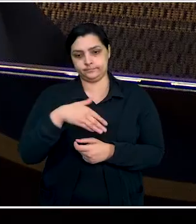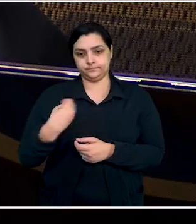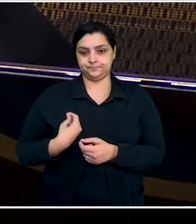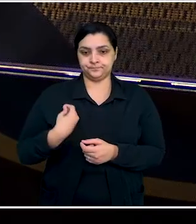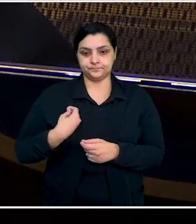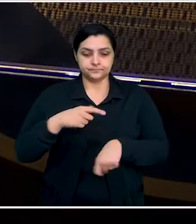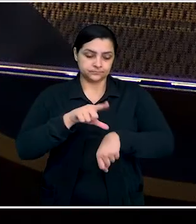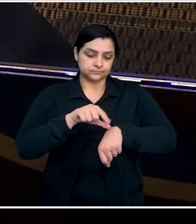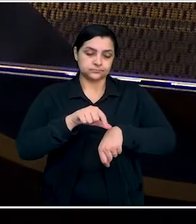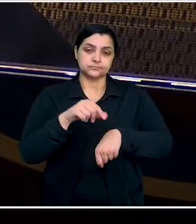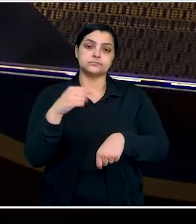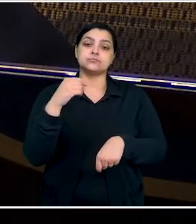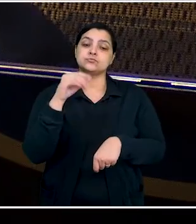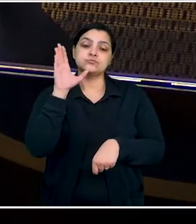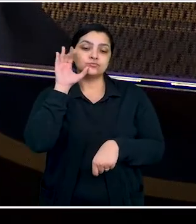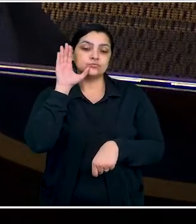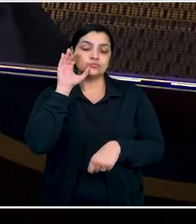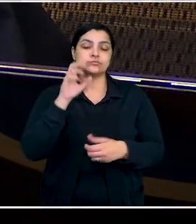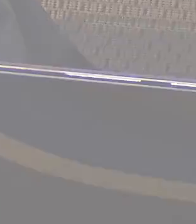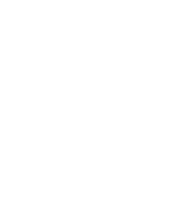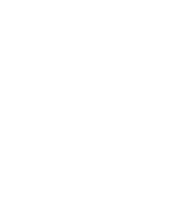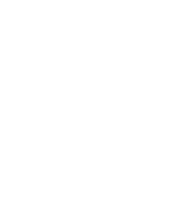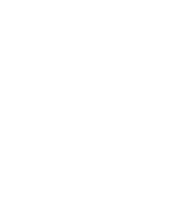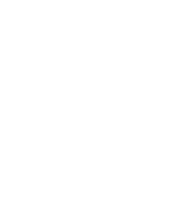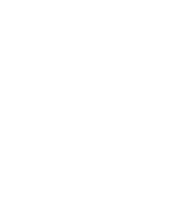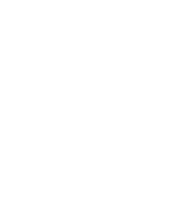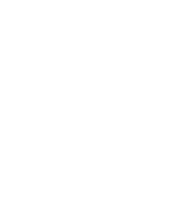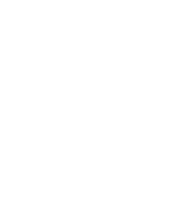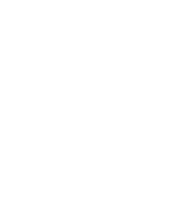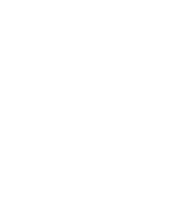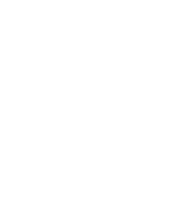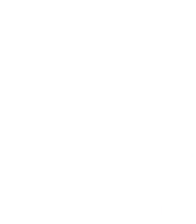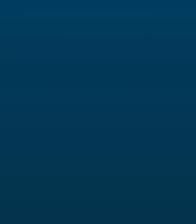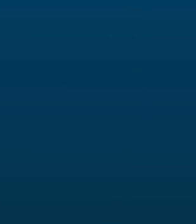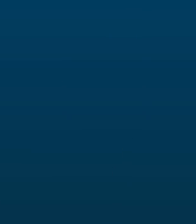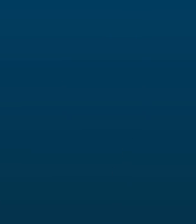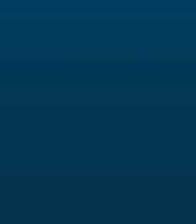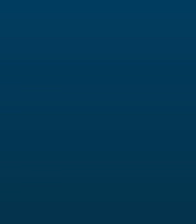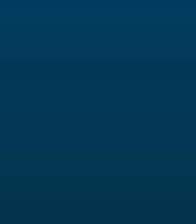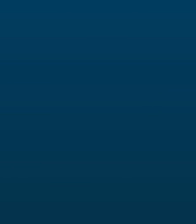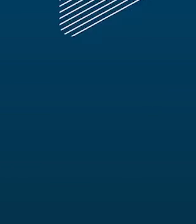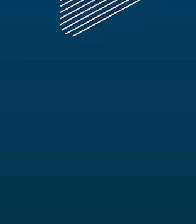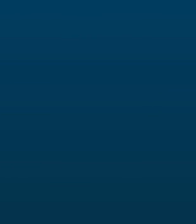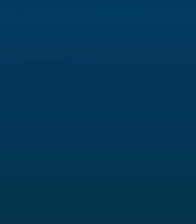comprovação da jornada do bancário.